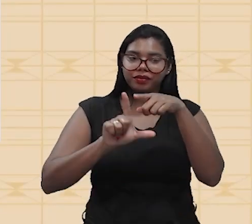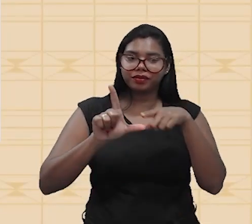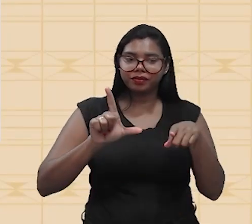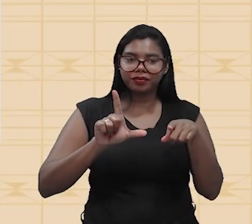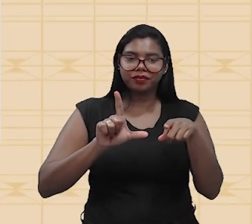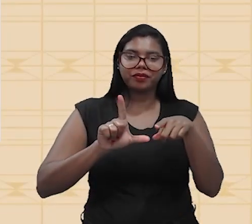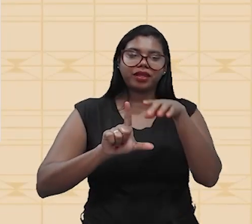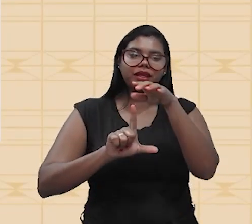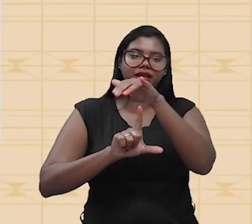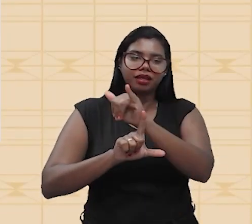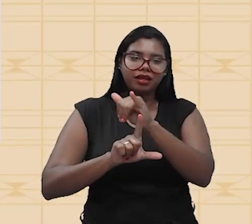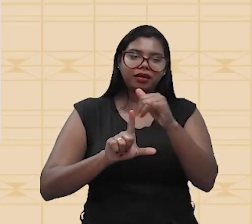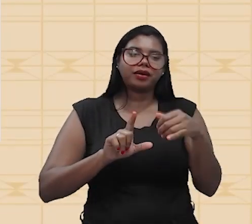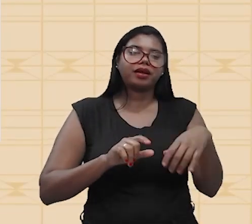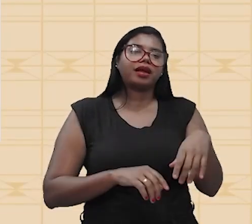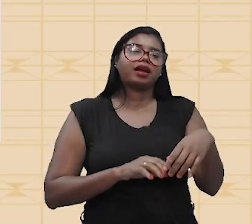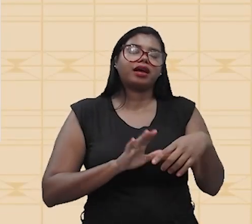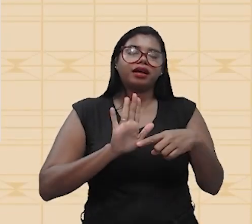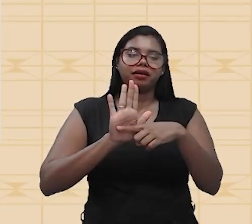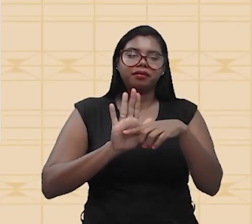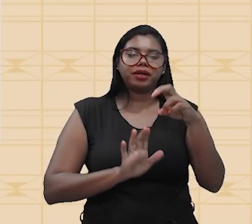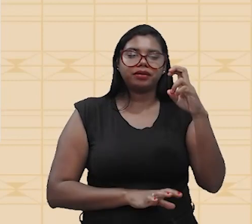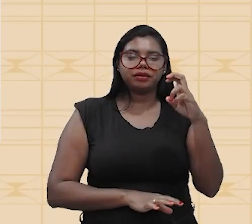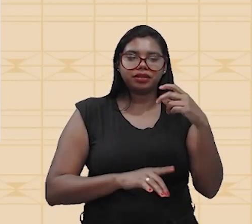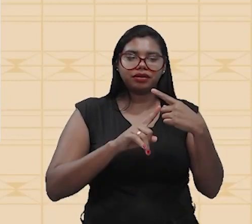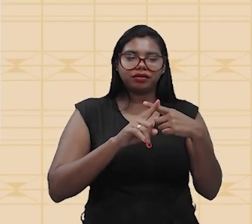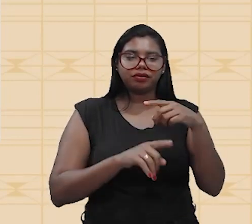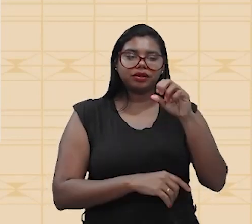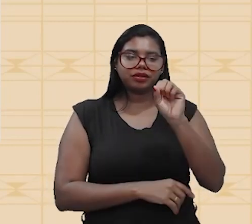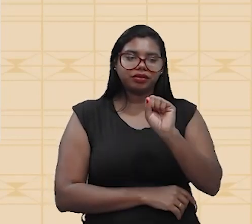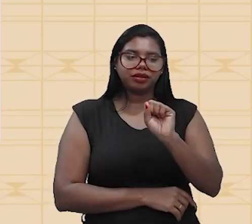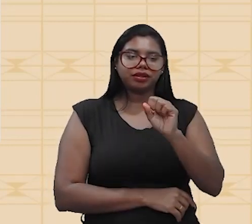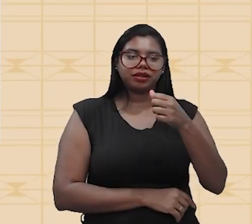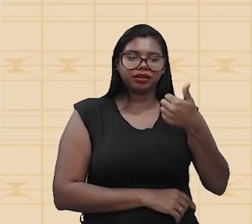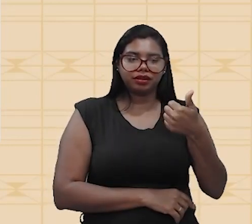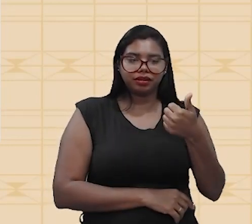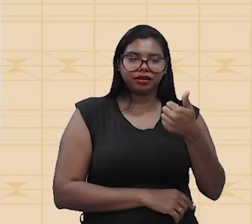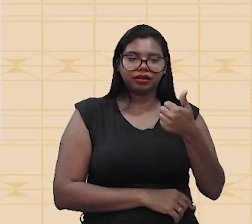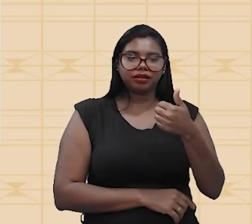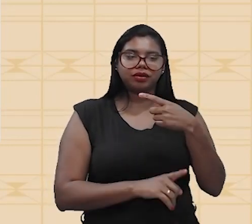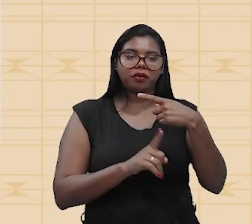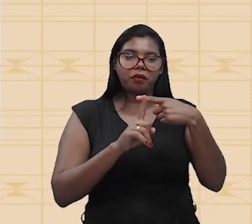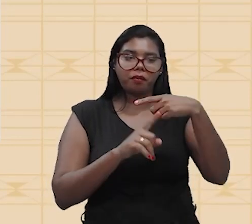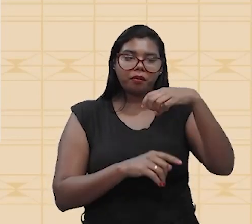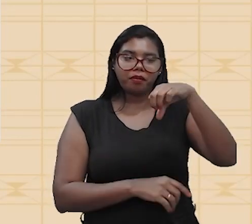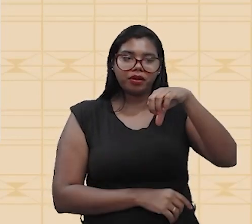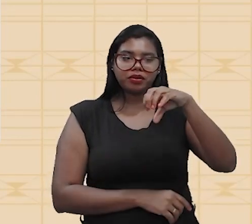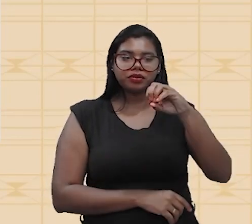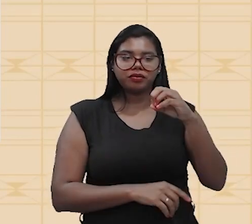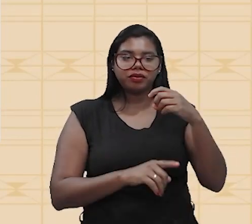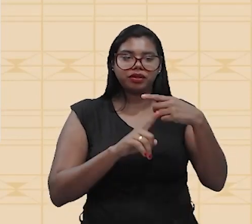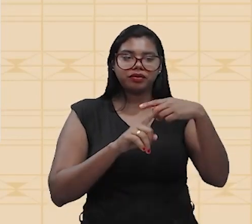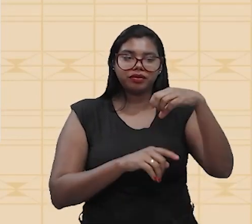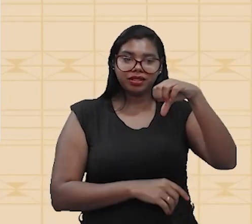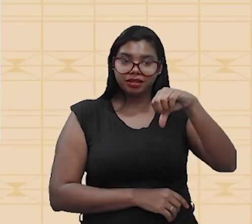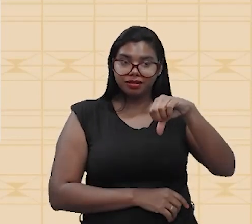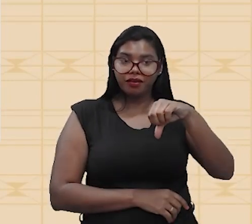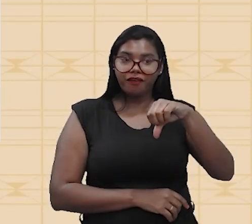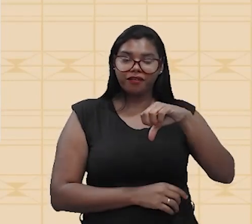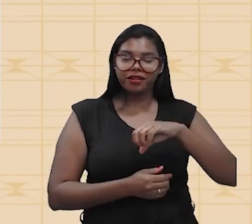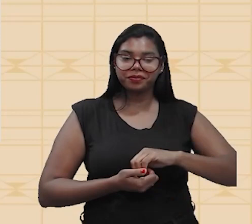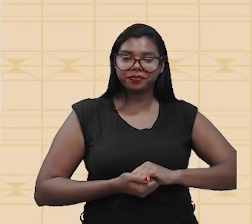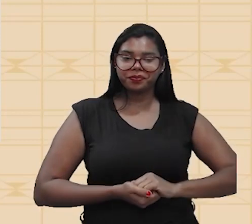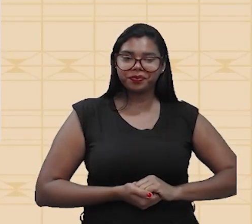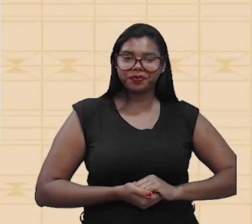5 vezes 81 mais 90 vezes 9. Galera,